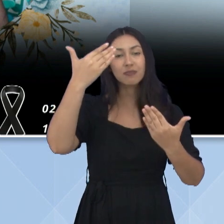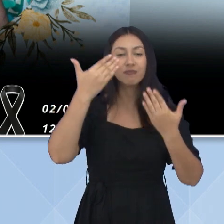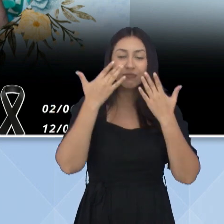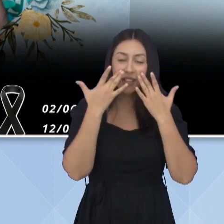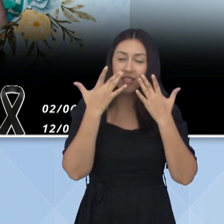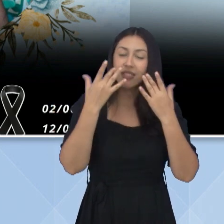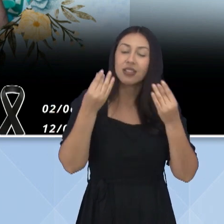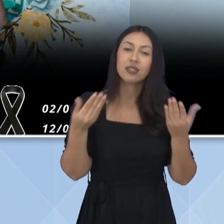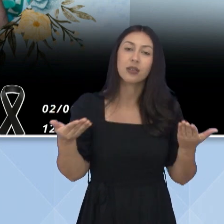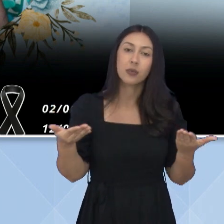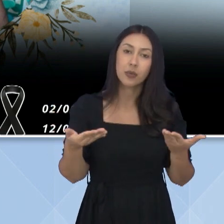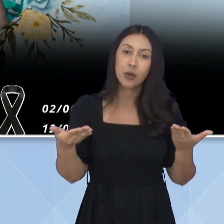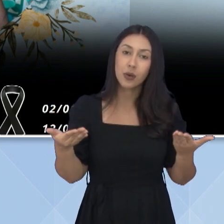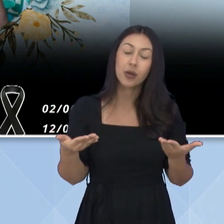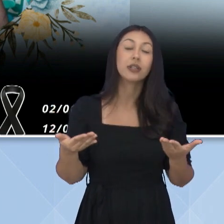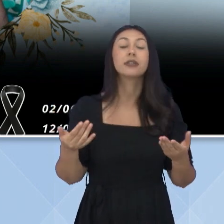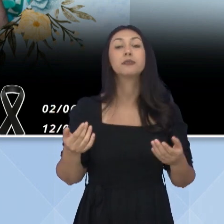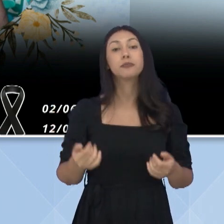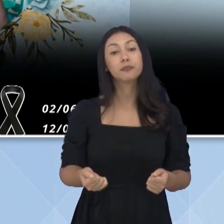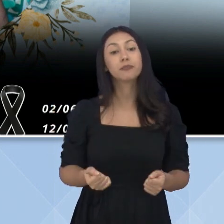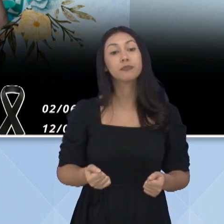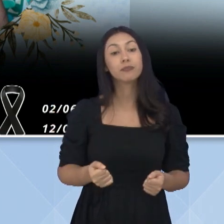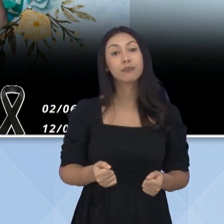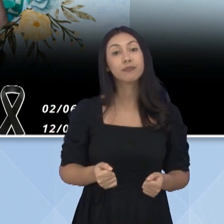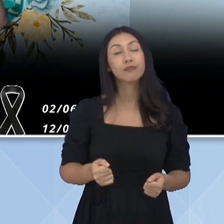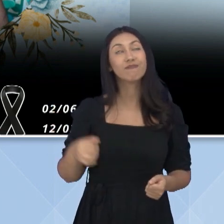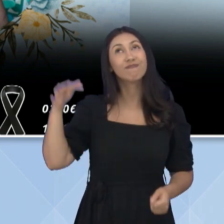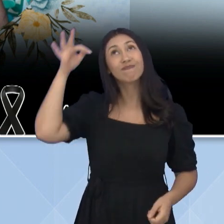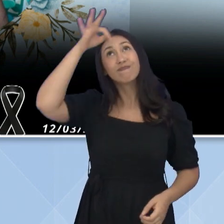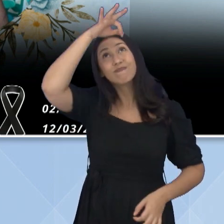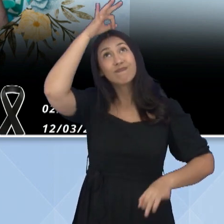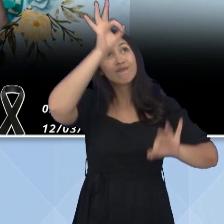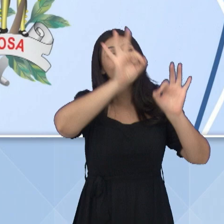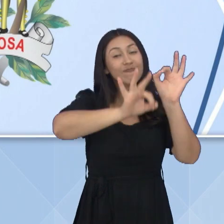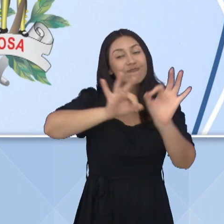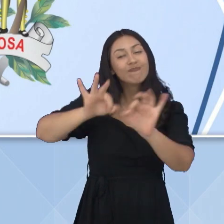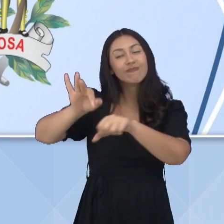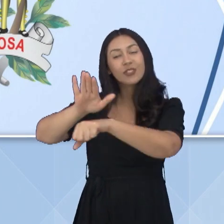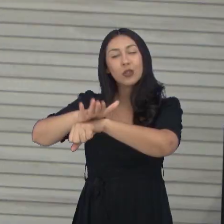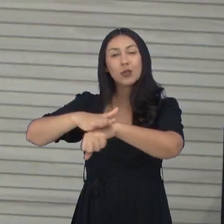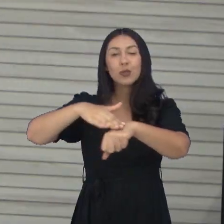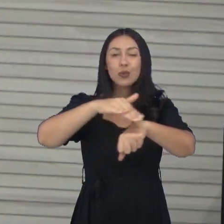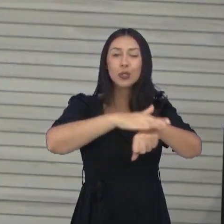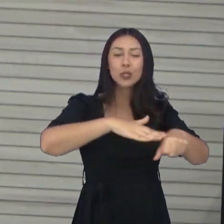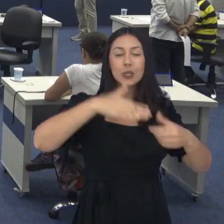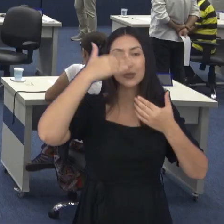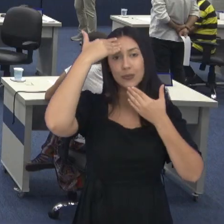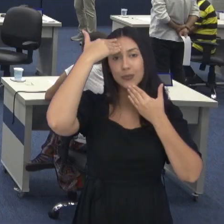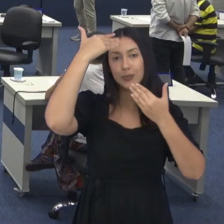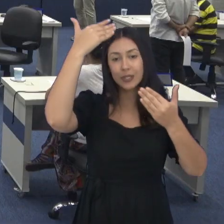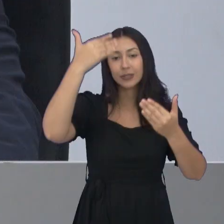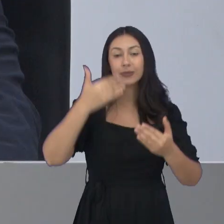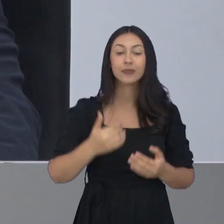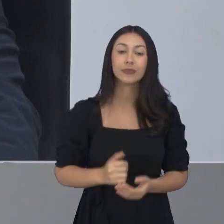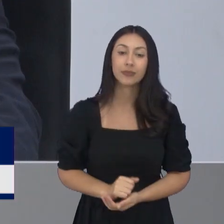consideração neste momento de lembrança e que o Espírito de Deus console a todos. Muito obrigado.